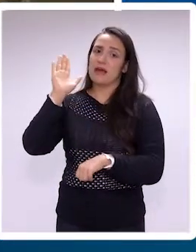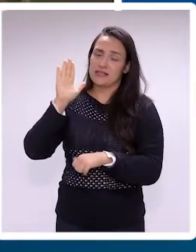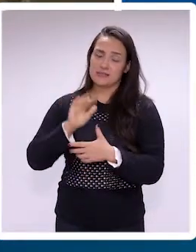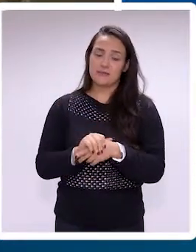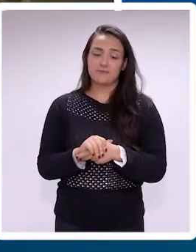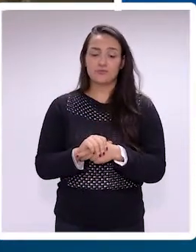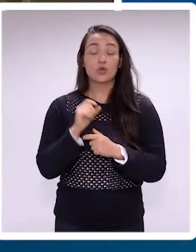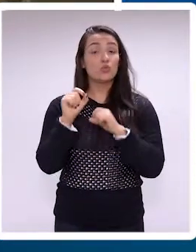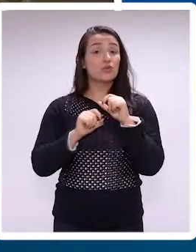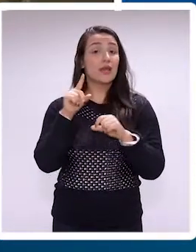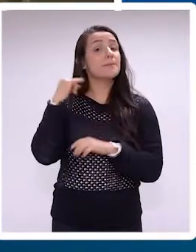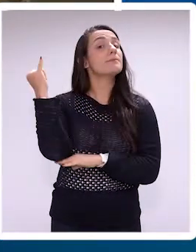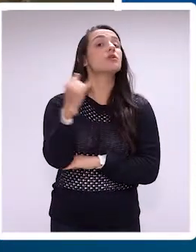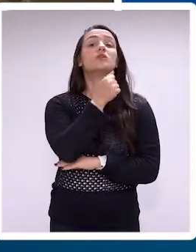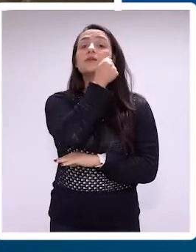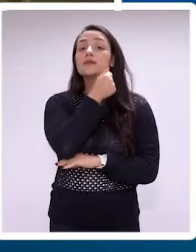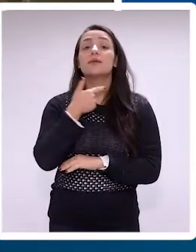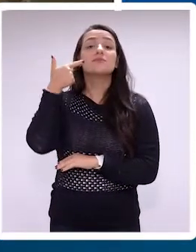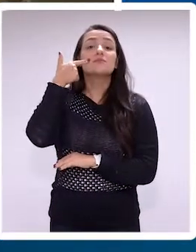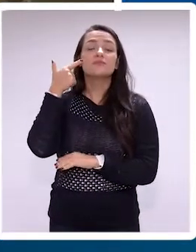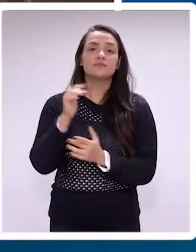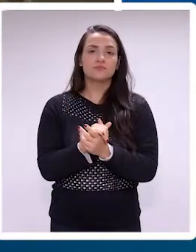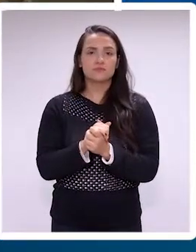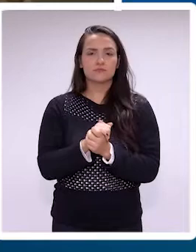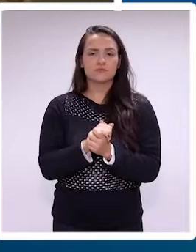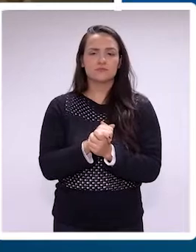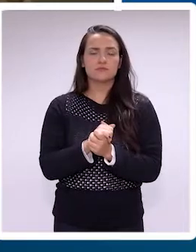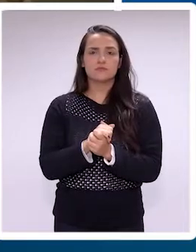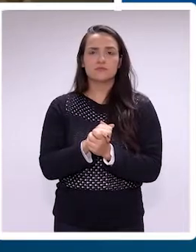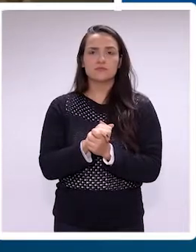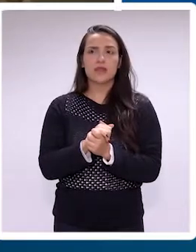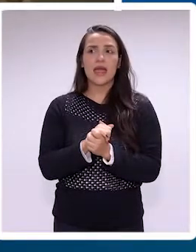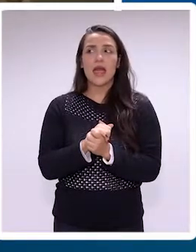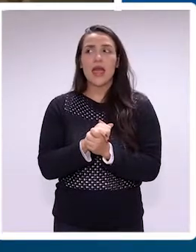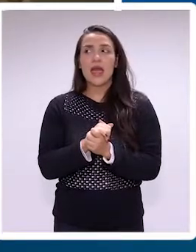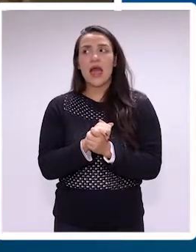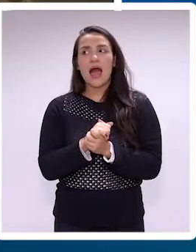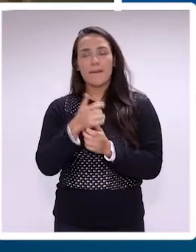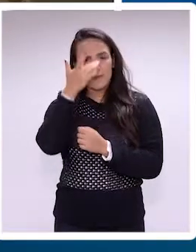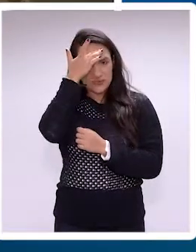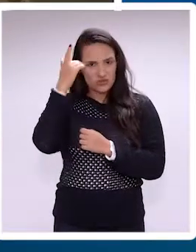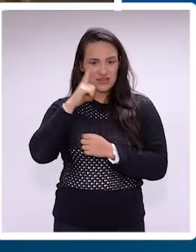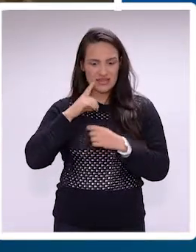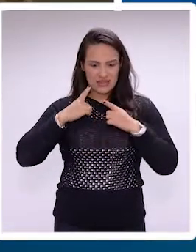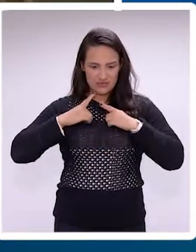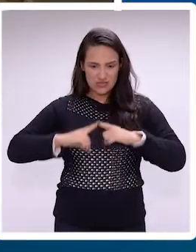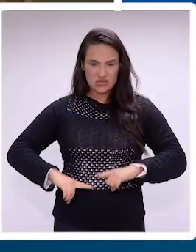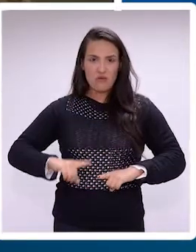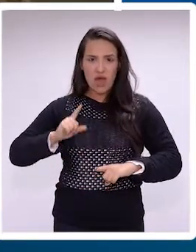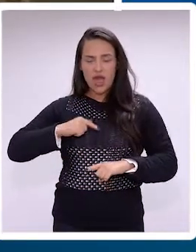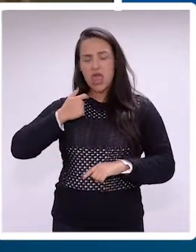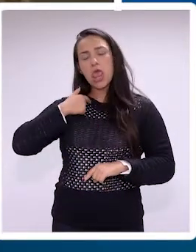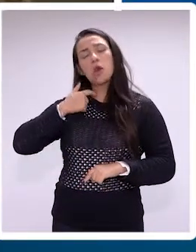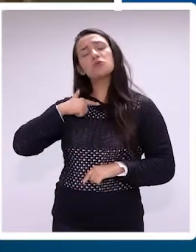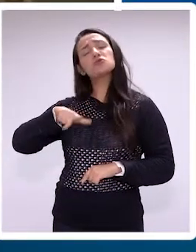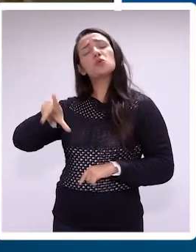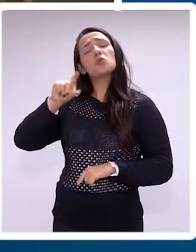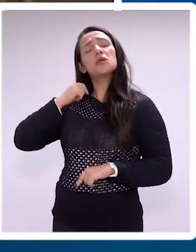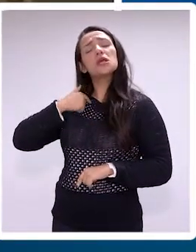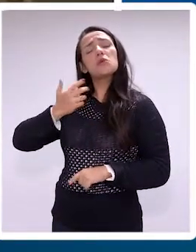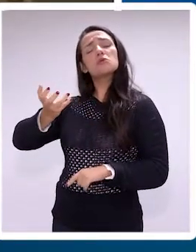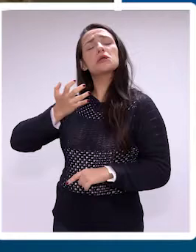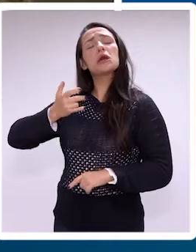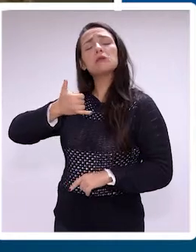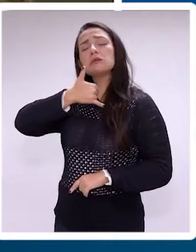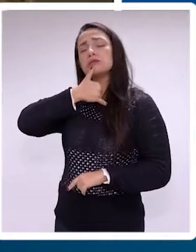Paula, é notar que a pessoa não fica deprimida porque quer, ela não fica